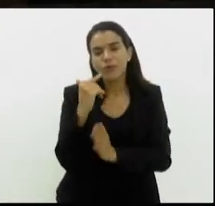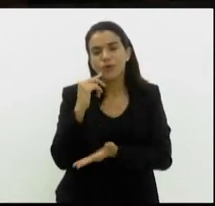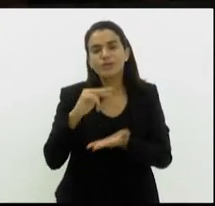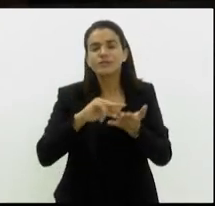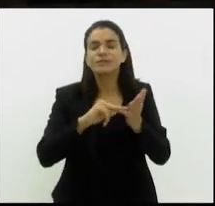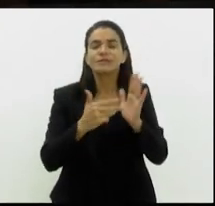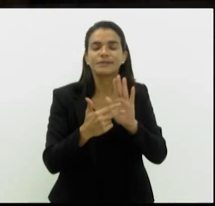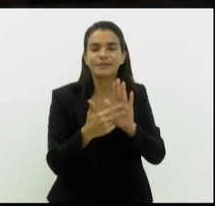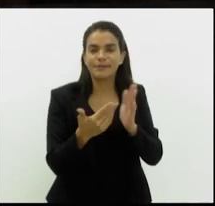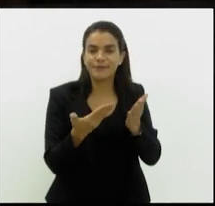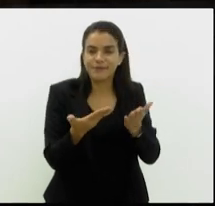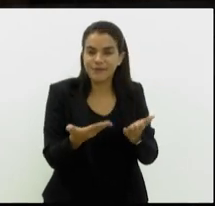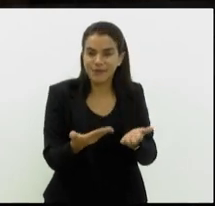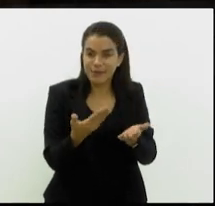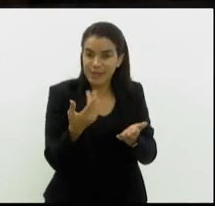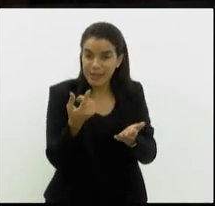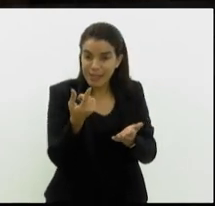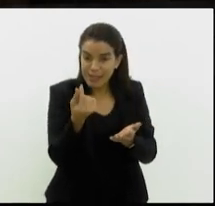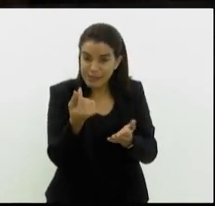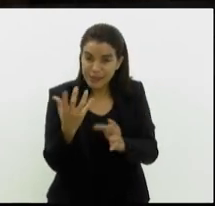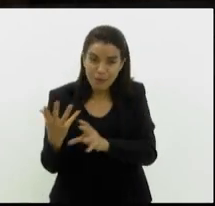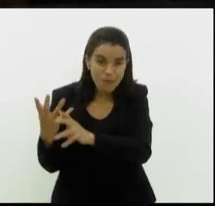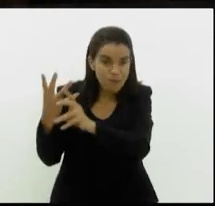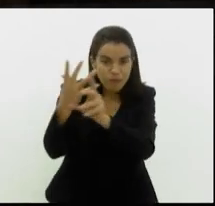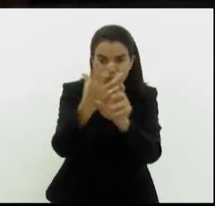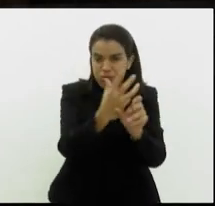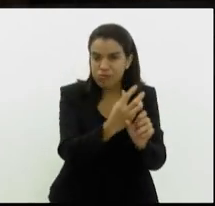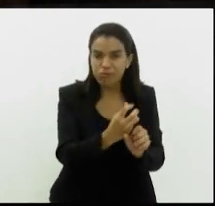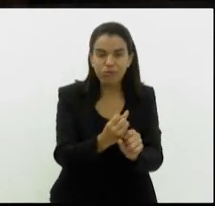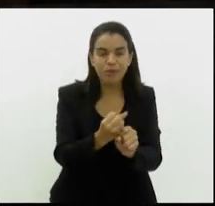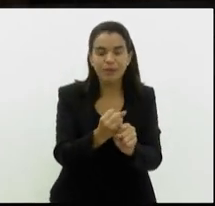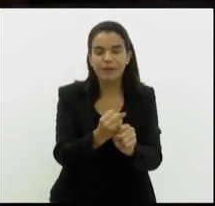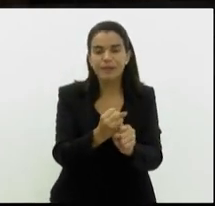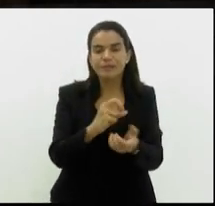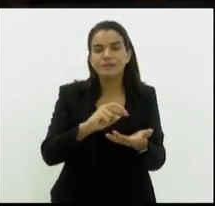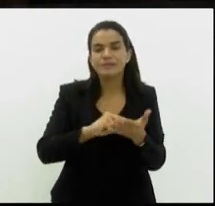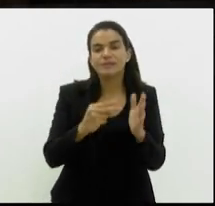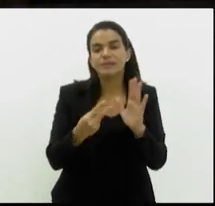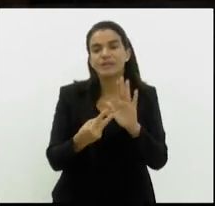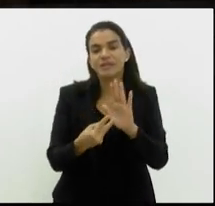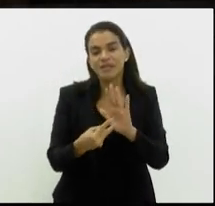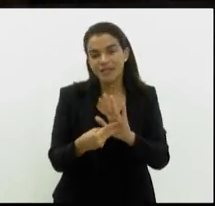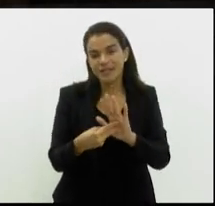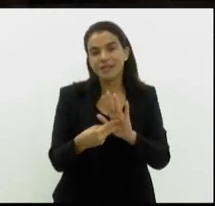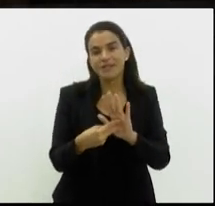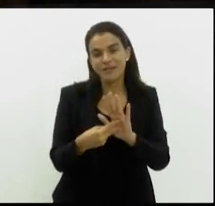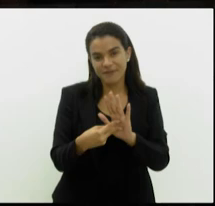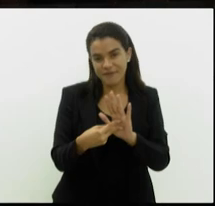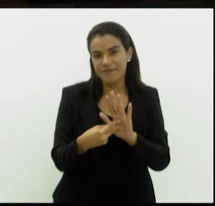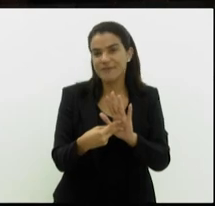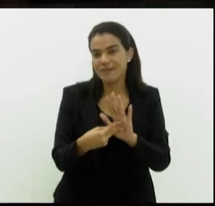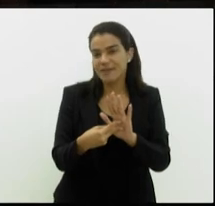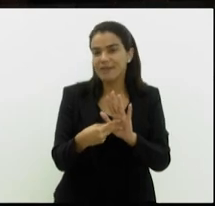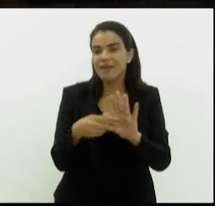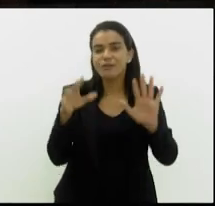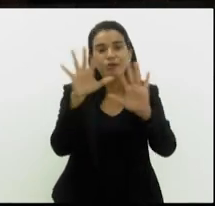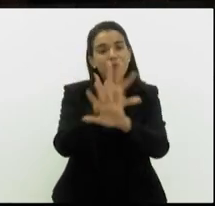evidentemente, esse orçamento passa a ser uma peça de